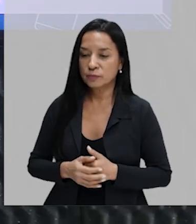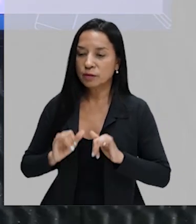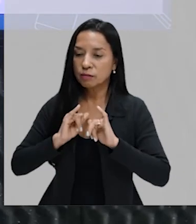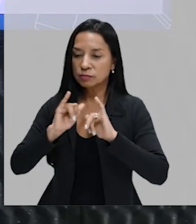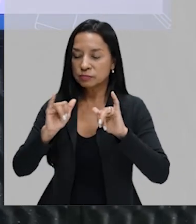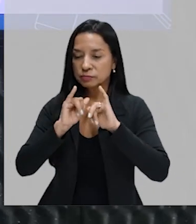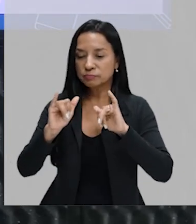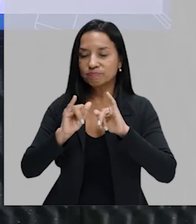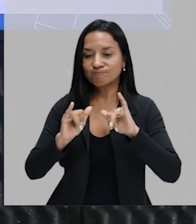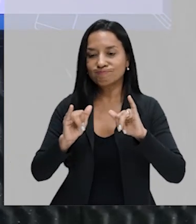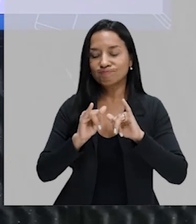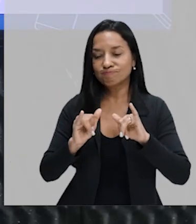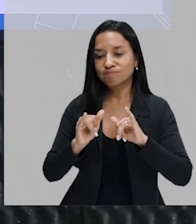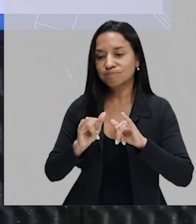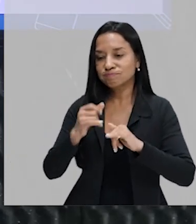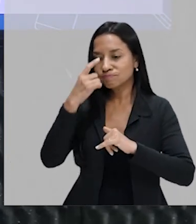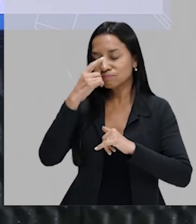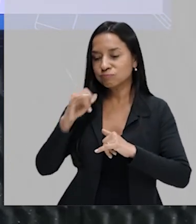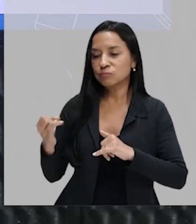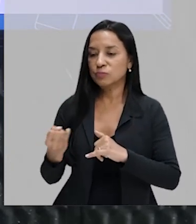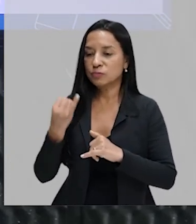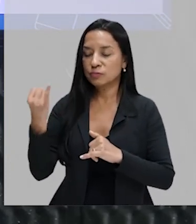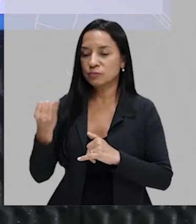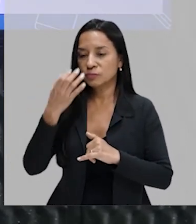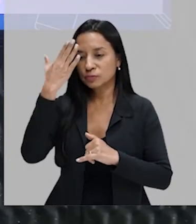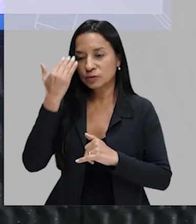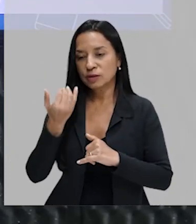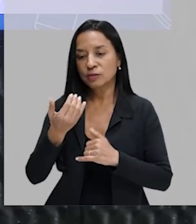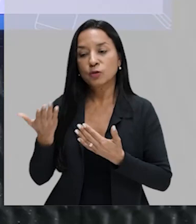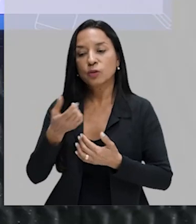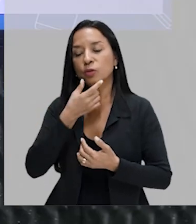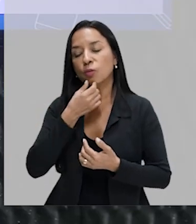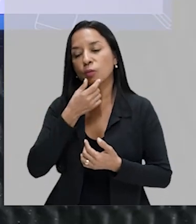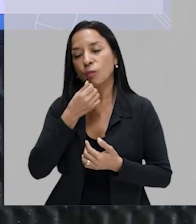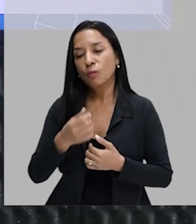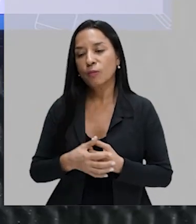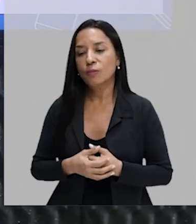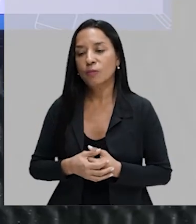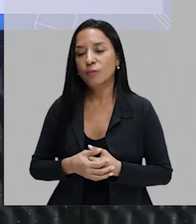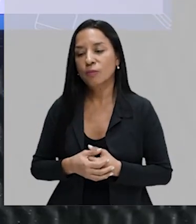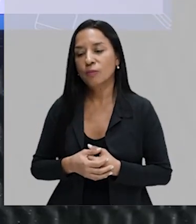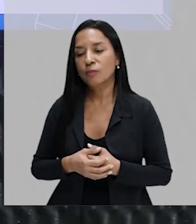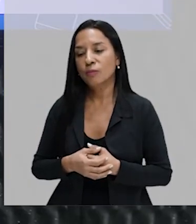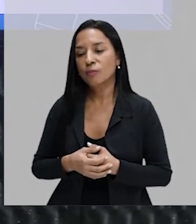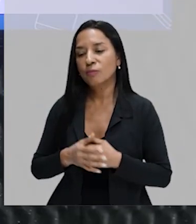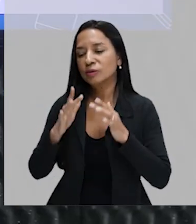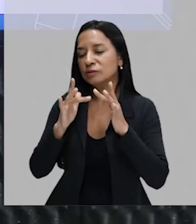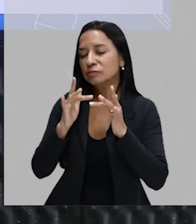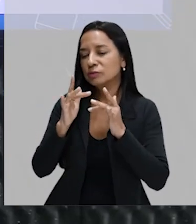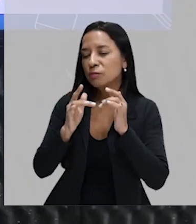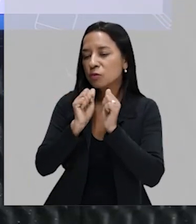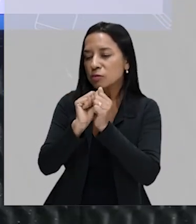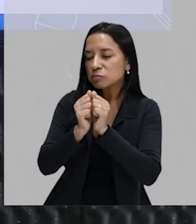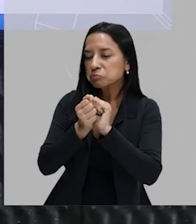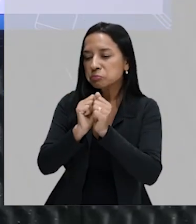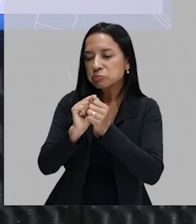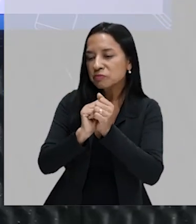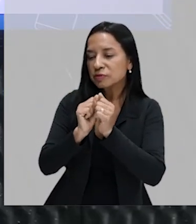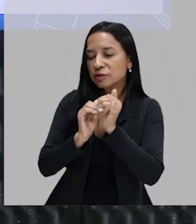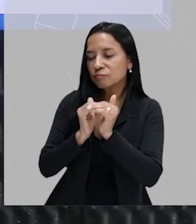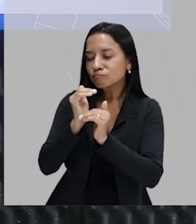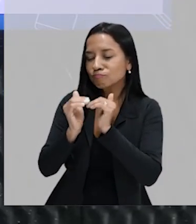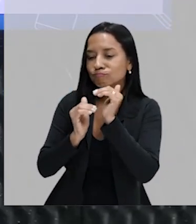informação importante, pessoal. Sabe quando você, homem, está ali namorando e você fica muito